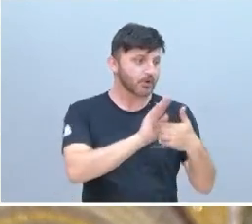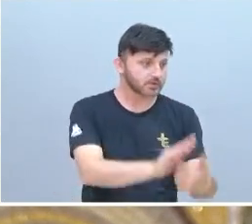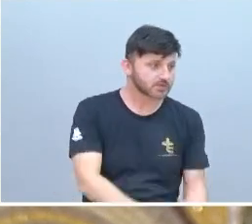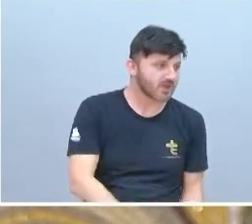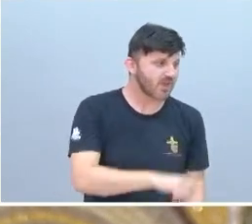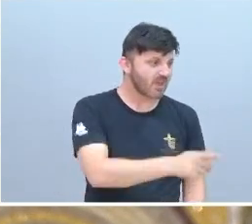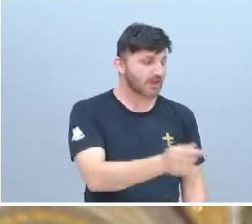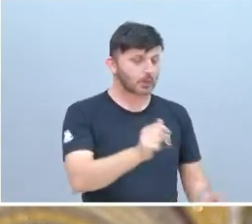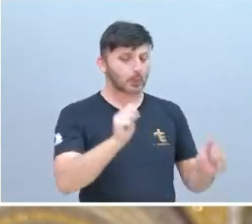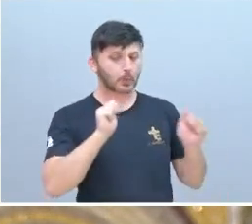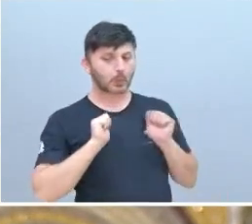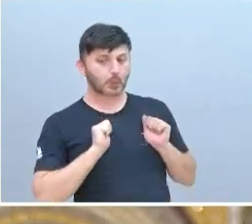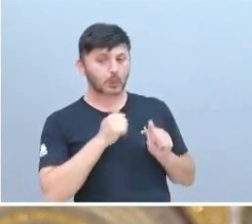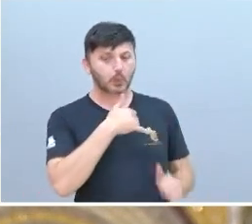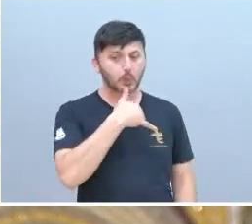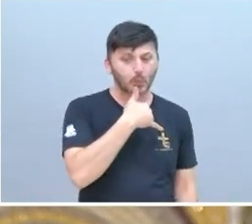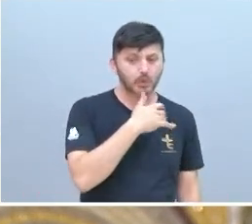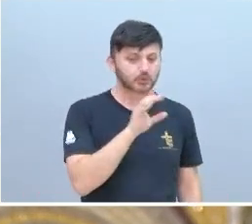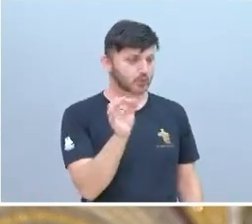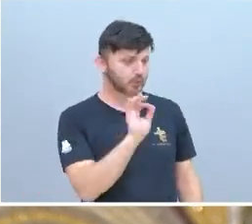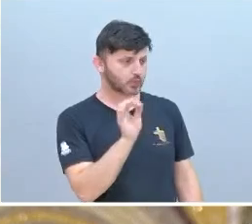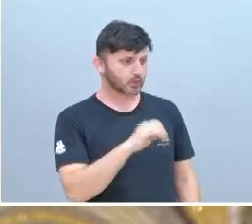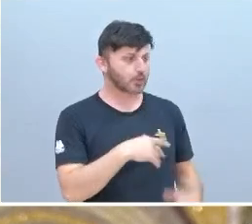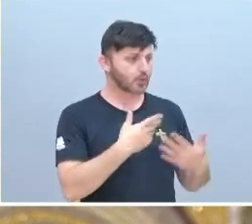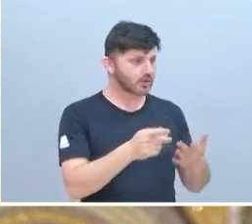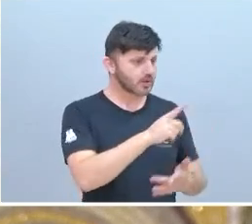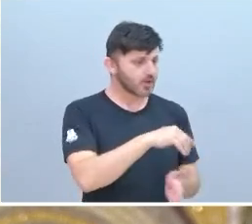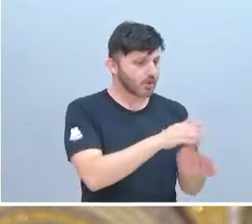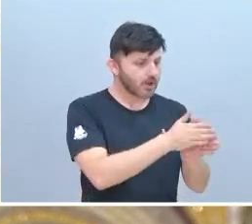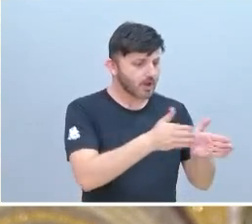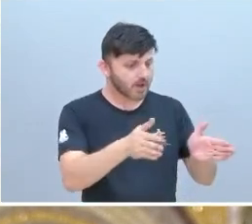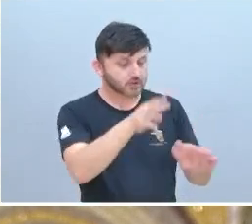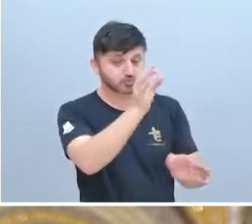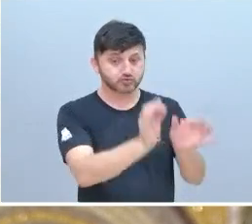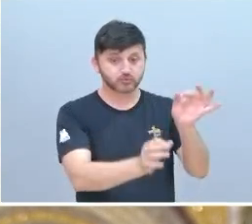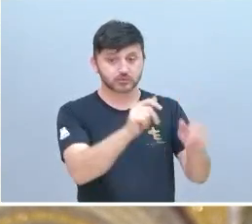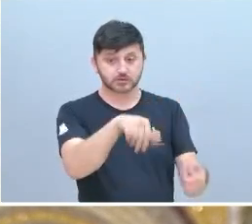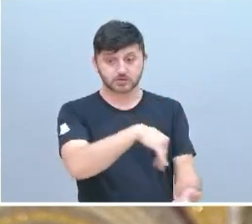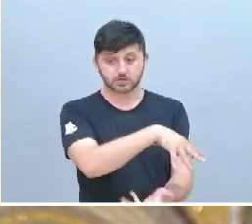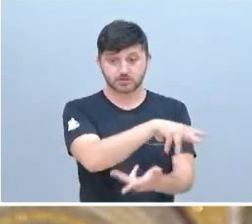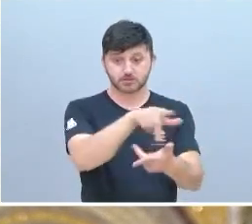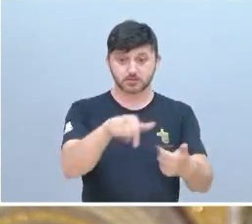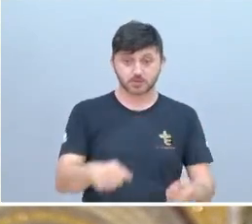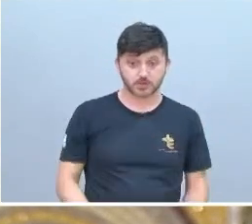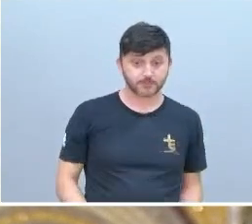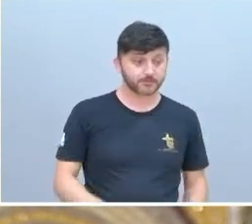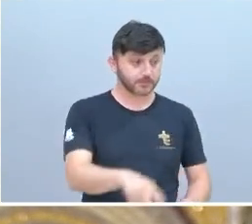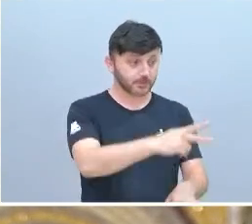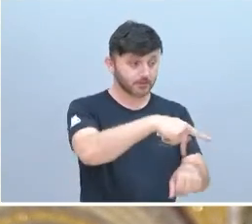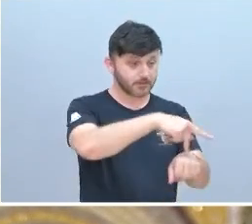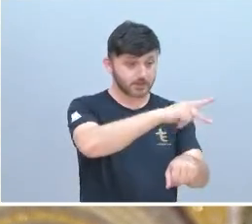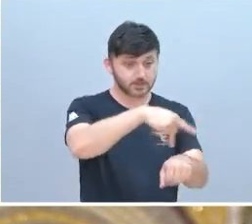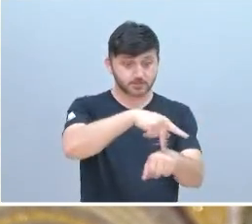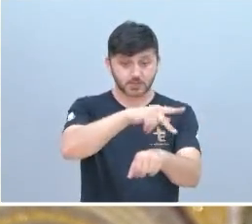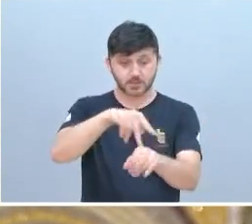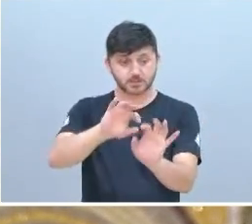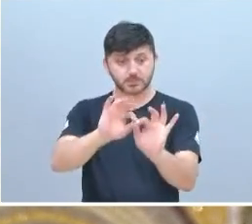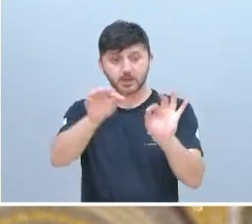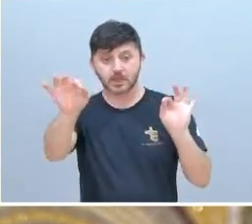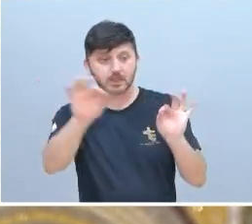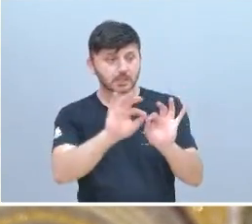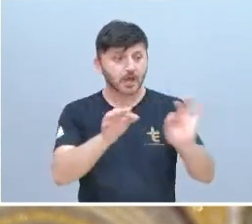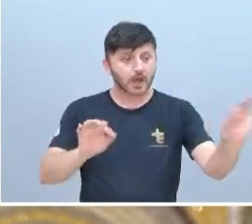esmorecerá nem se deixará abater, enquanto não estabelecer a justiça na terra. Os países distantes esperam